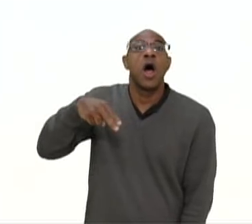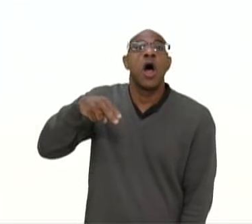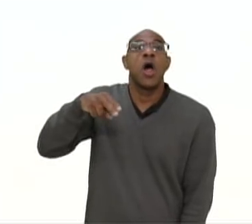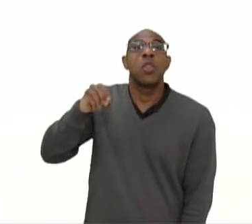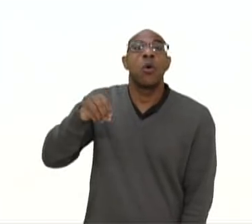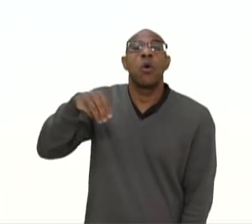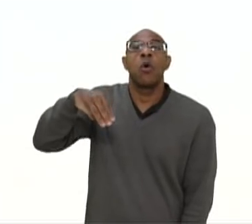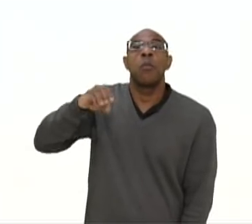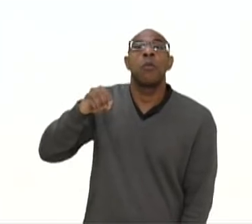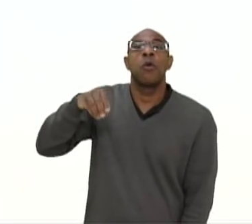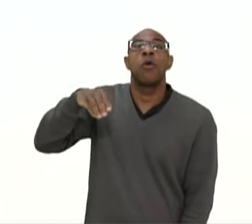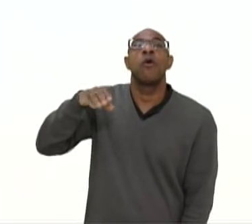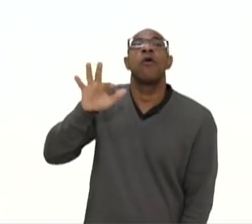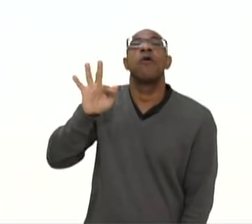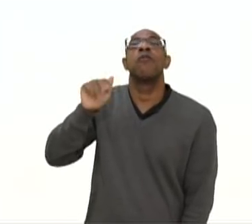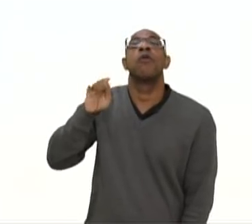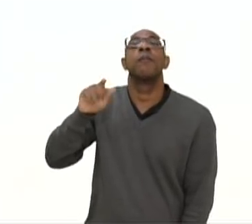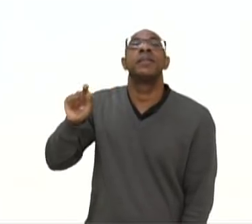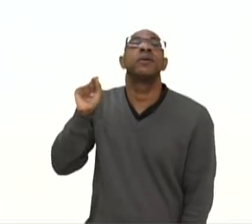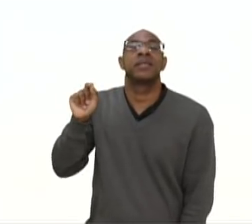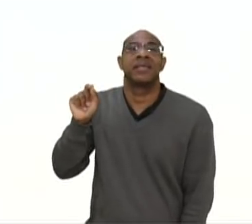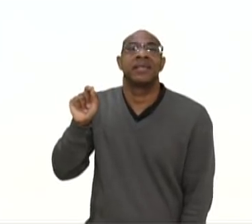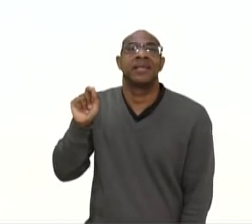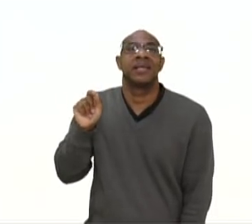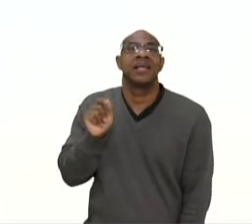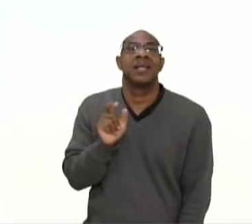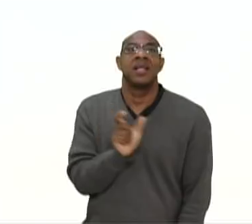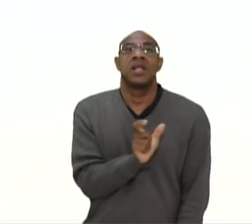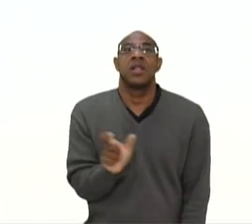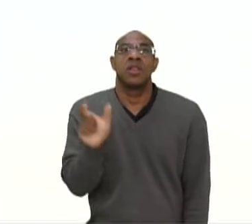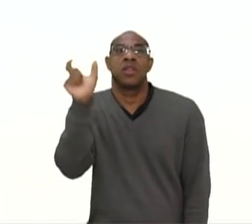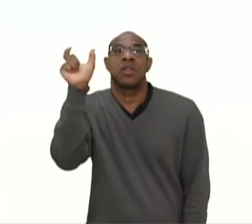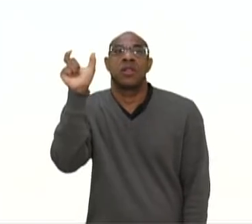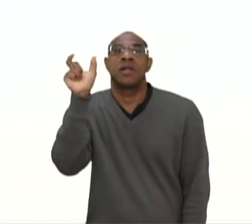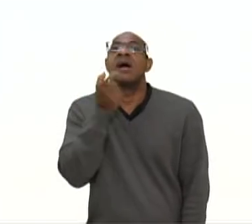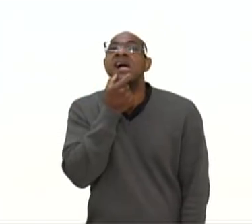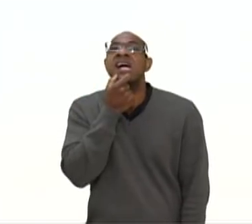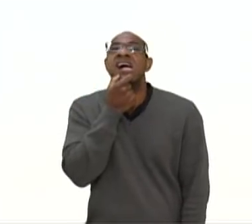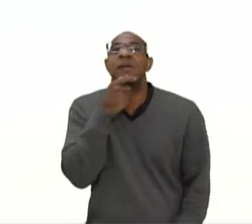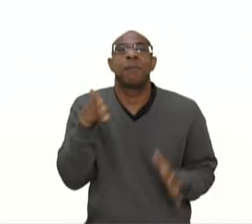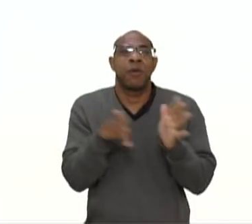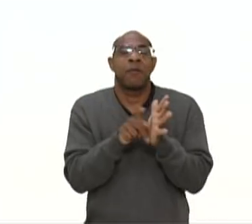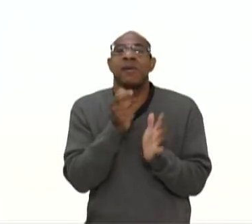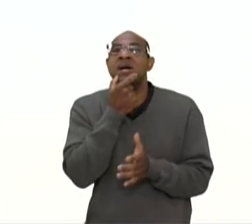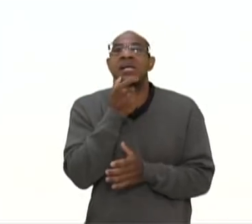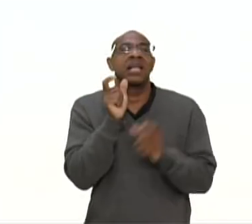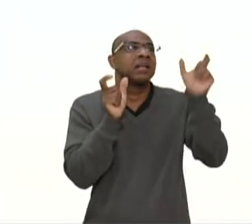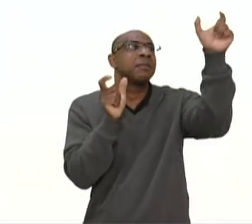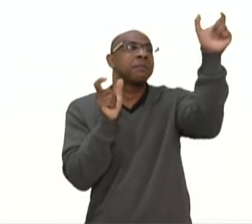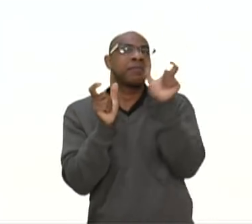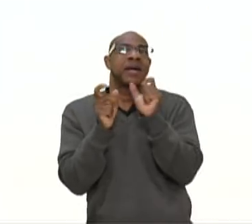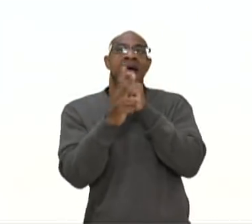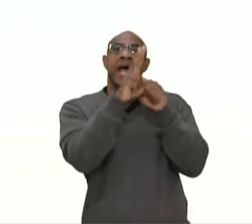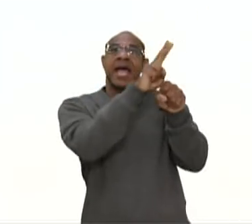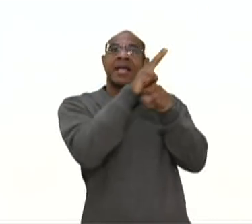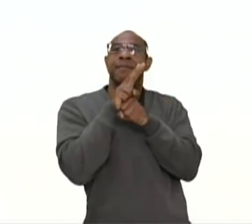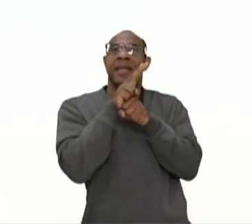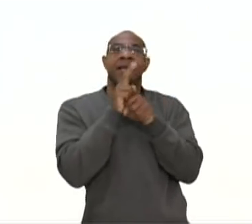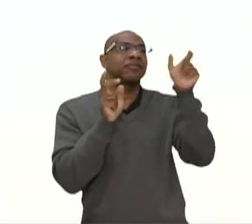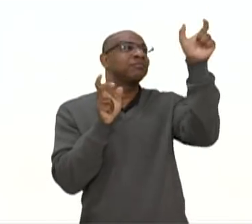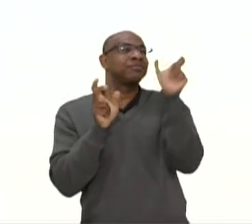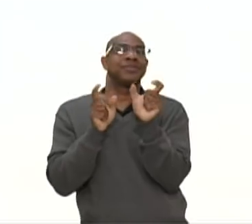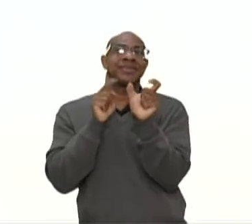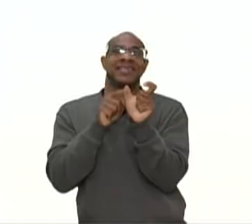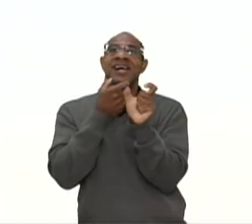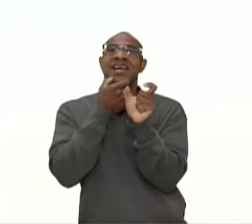Nomofobia, pessoas nomofóbicas. O nome vem do inglês no mais mobile mais fobia, ou seja, fobia